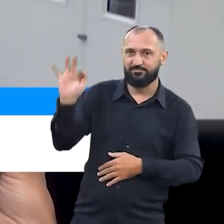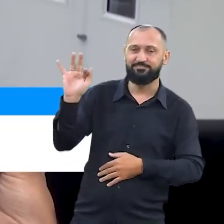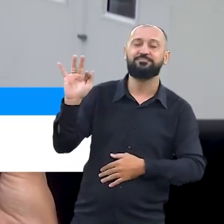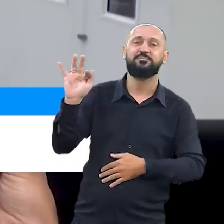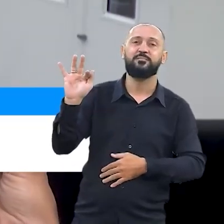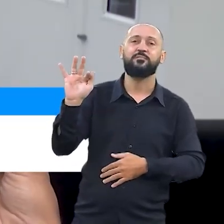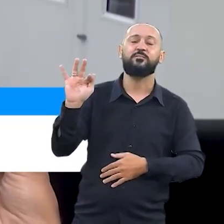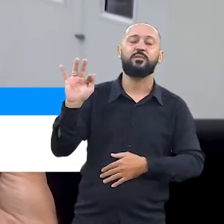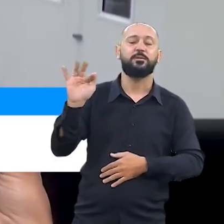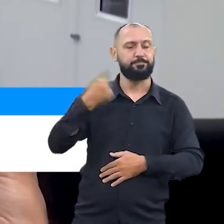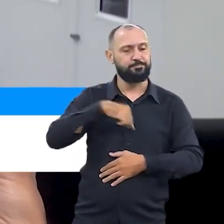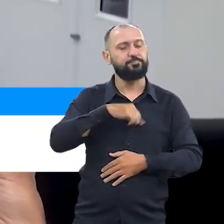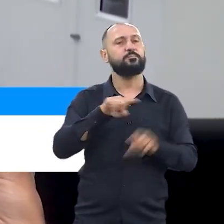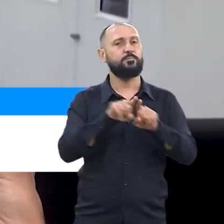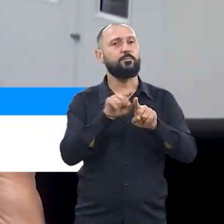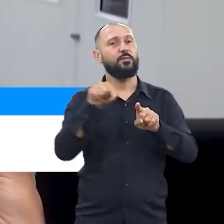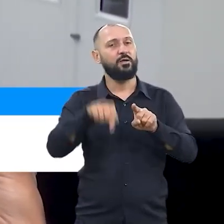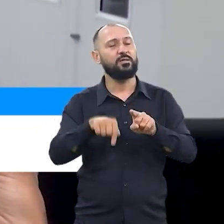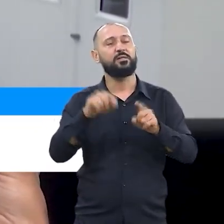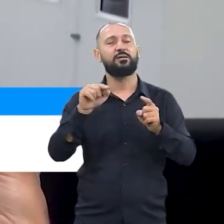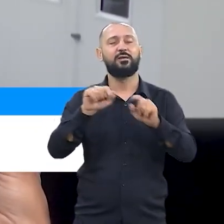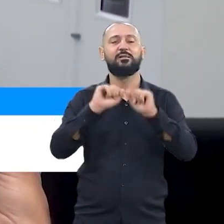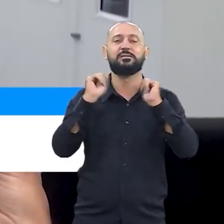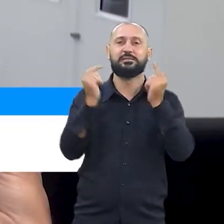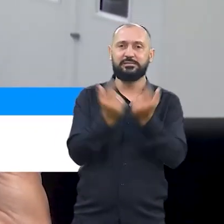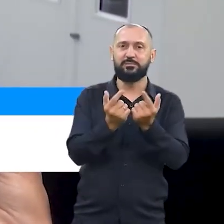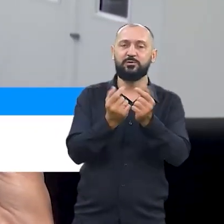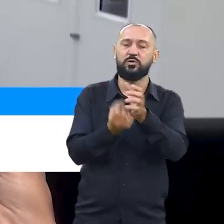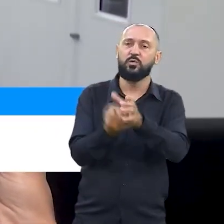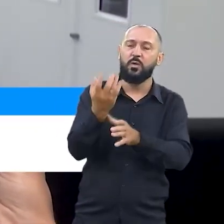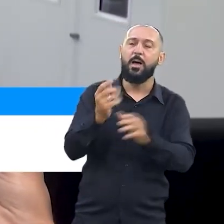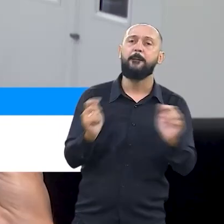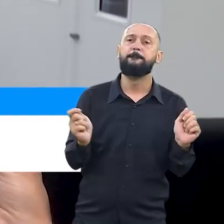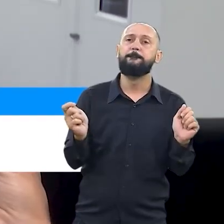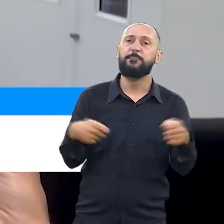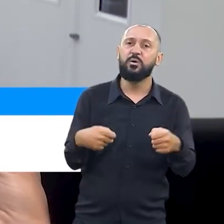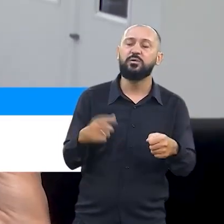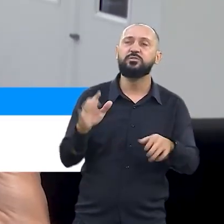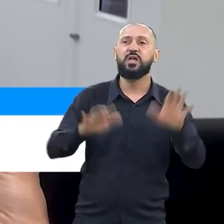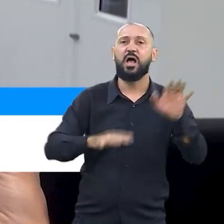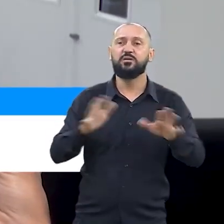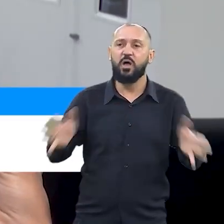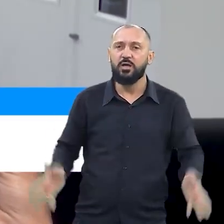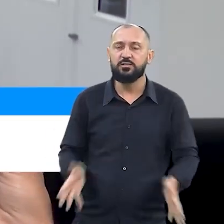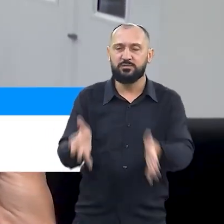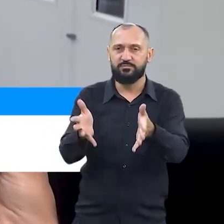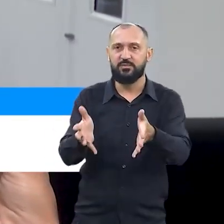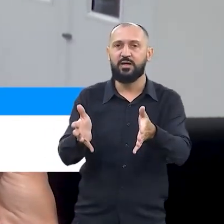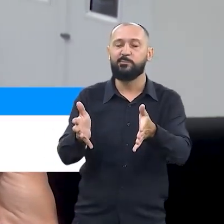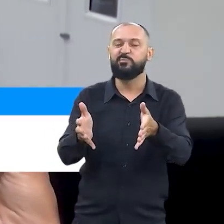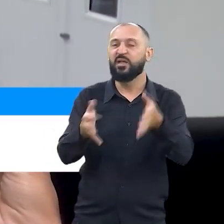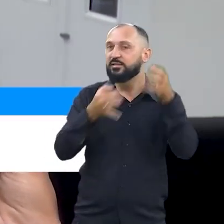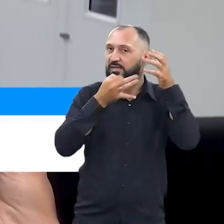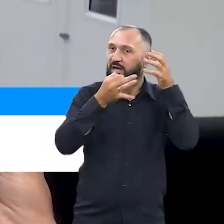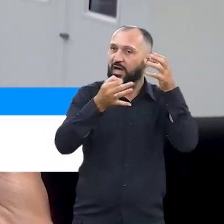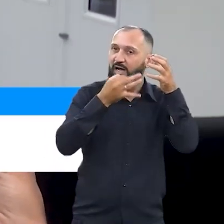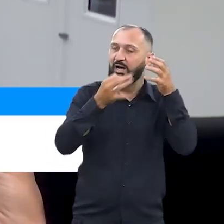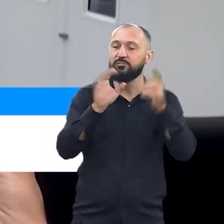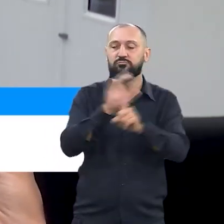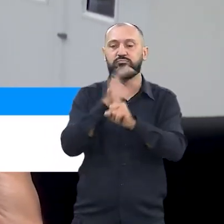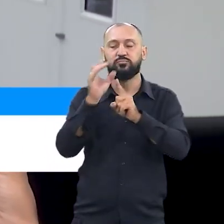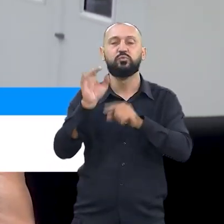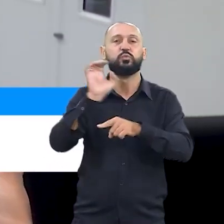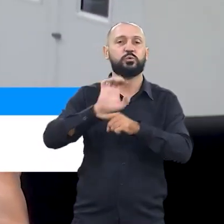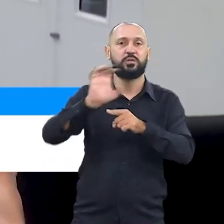pelo governo federal, nós também, aqui dentro da Assembleia, estamos criando uma possibilidade de um incentivo a essas